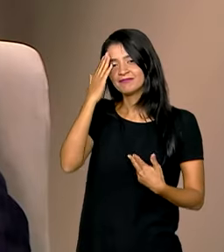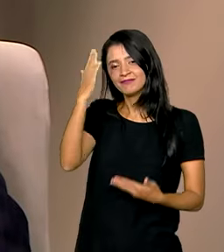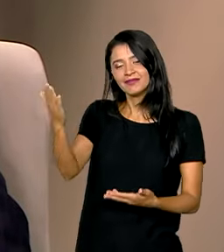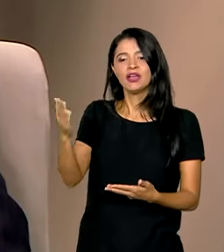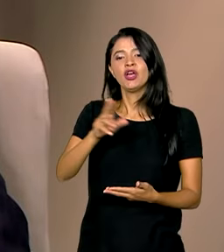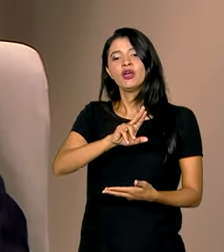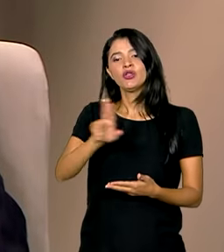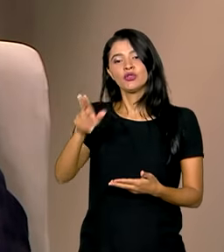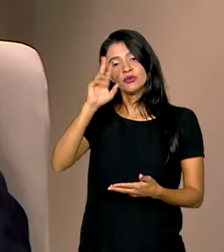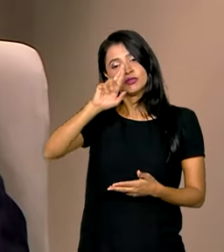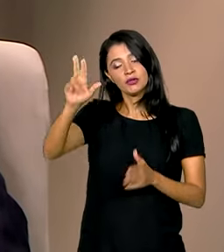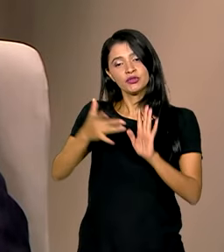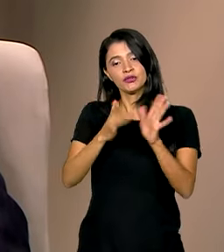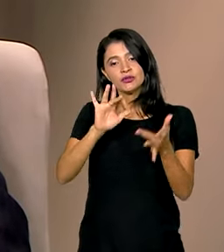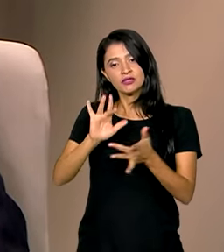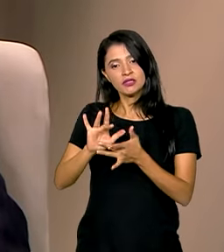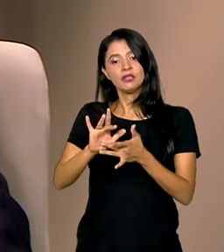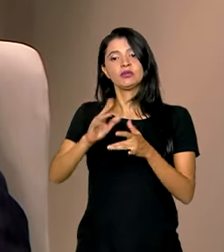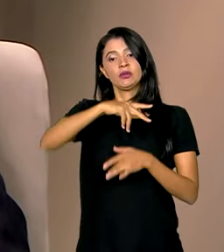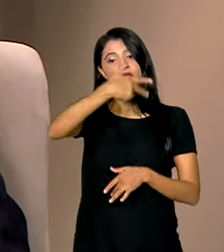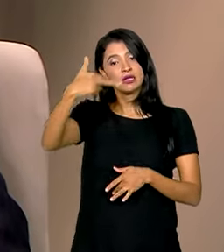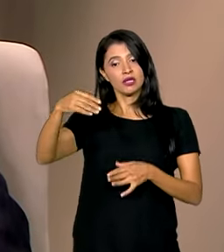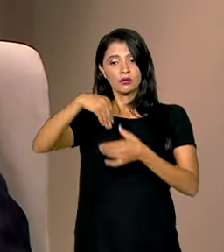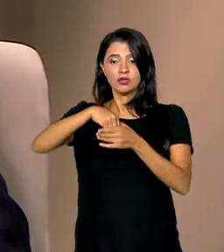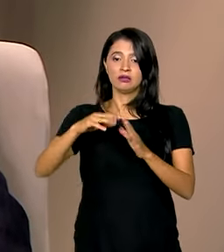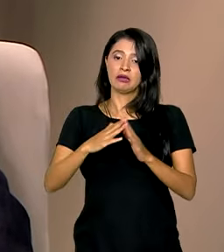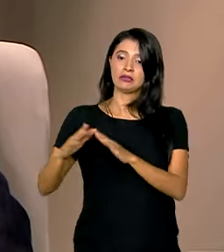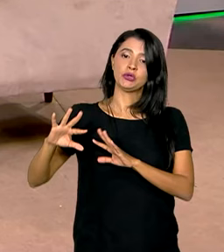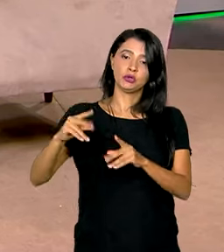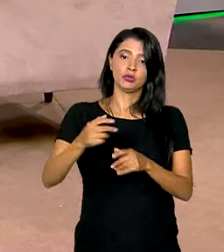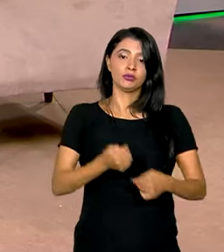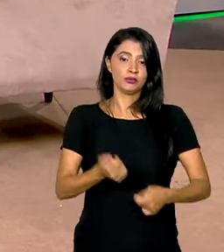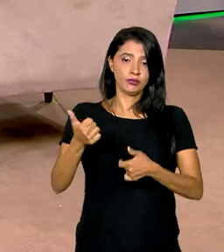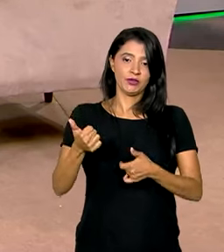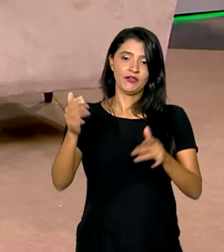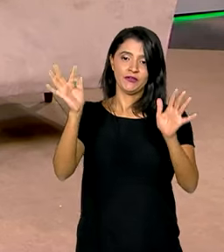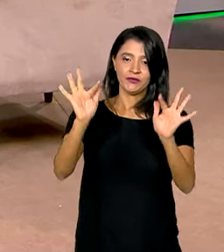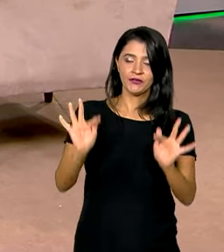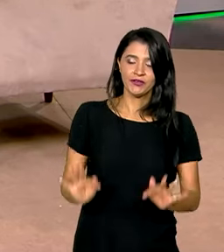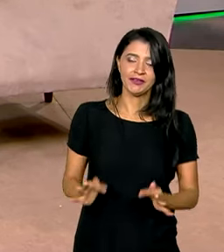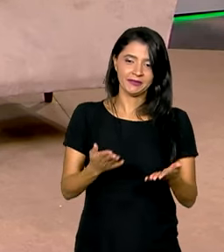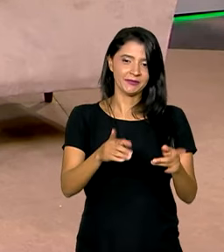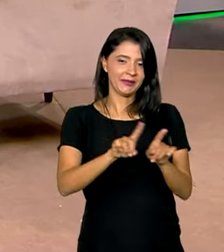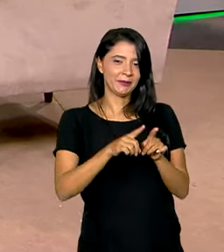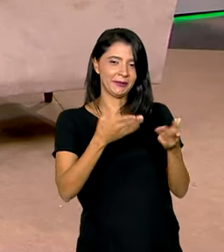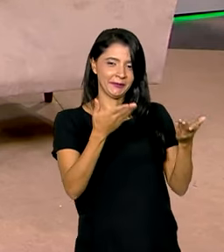Jesus Cristo, nesse Natal, esteja em todos os lares. Feliz Ano Novo. Feliz Ano Novo para o senhor também. Obrigado.